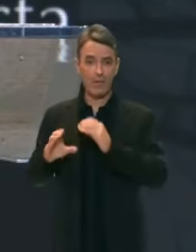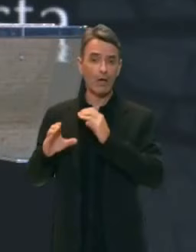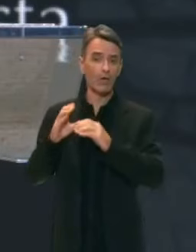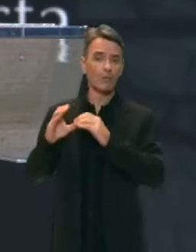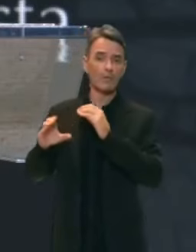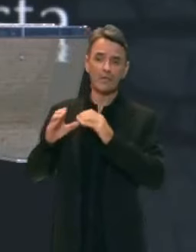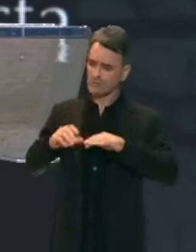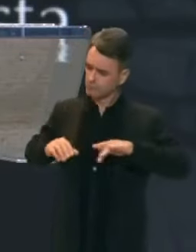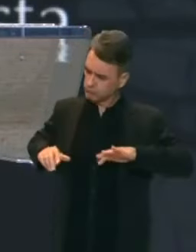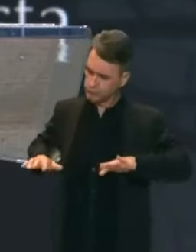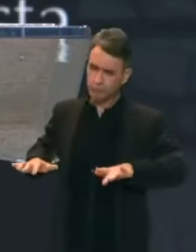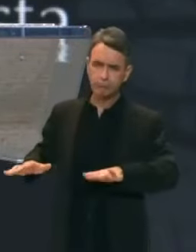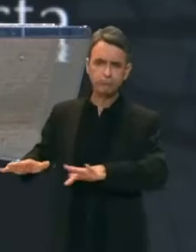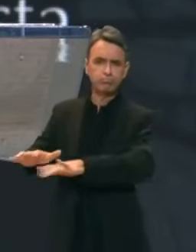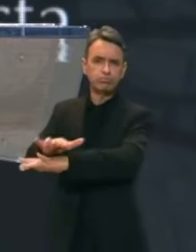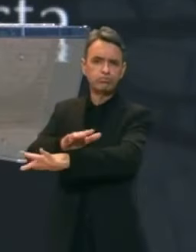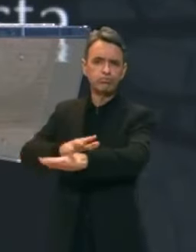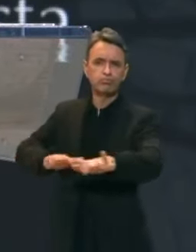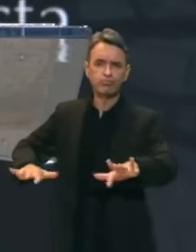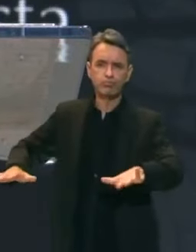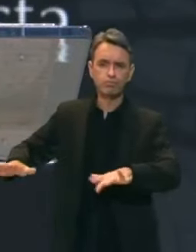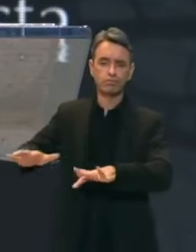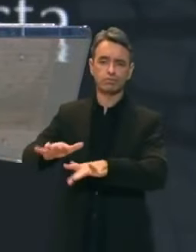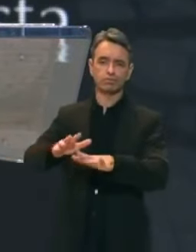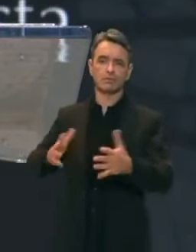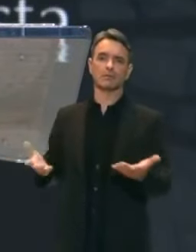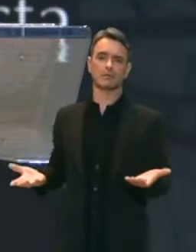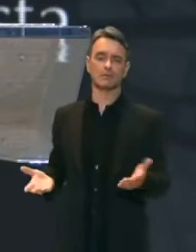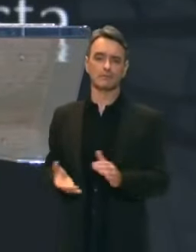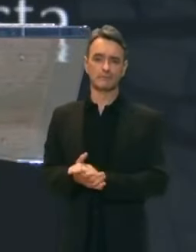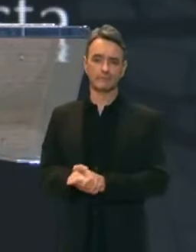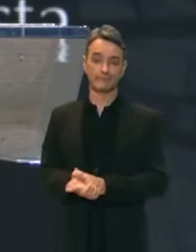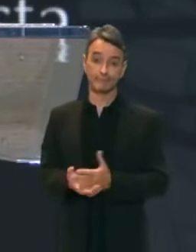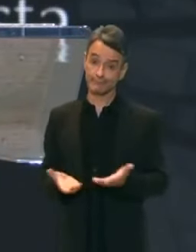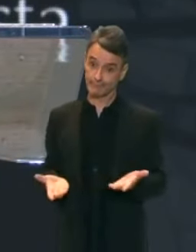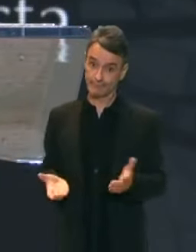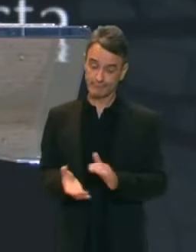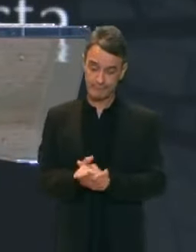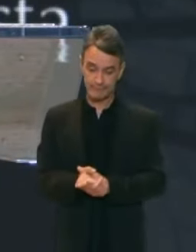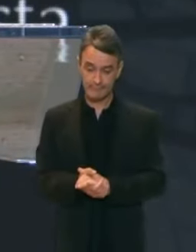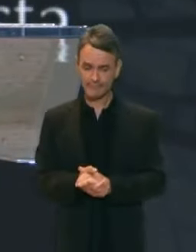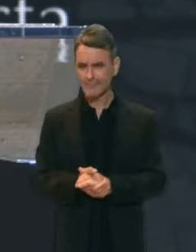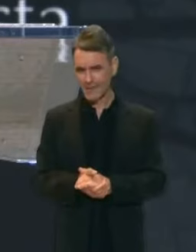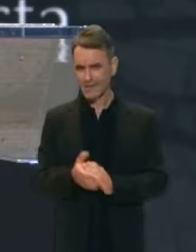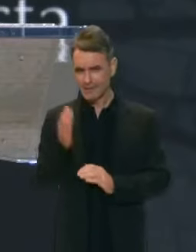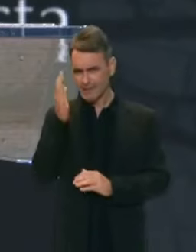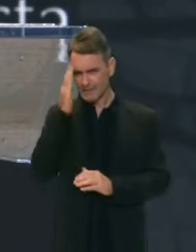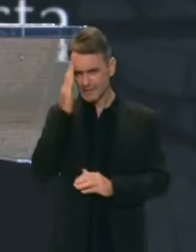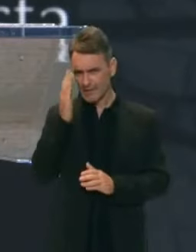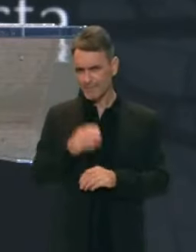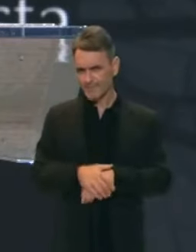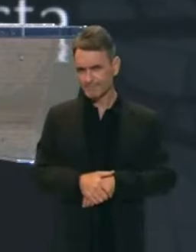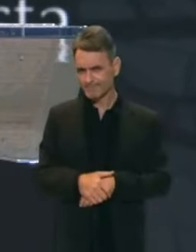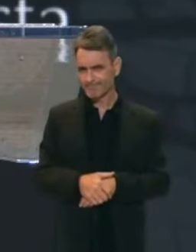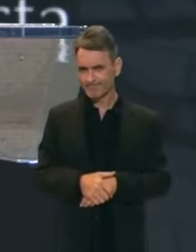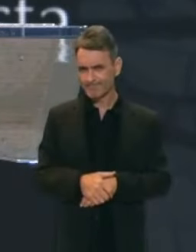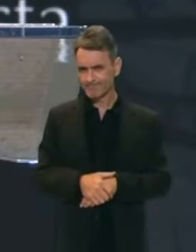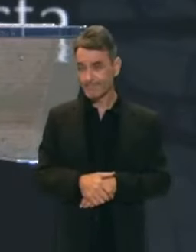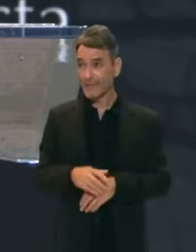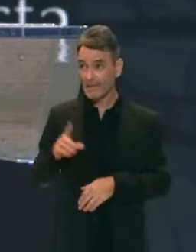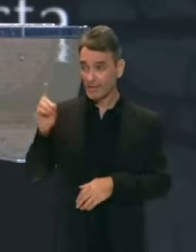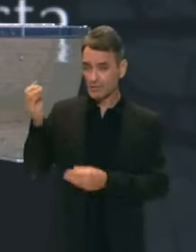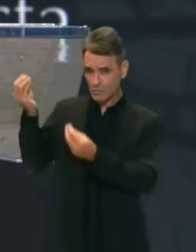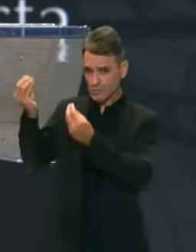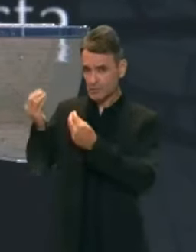em massa extraordinário. Eu não sei se você tem essa consciência, mas Deus nos deu o privilégio de